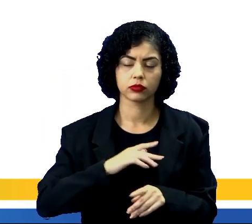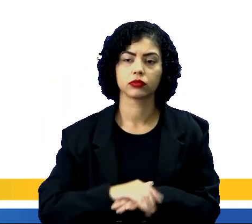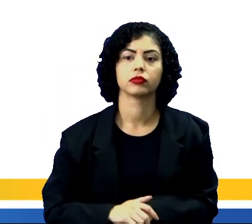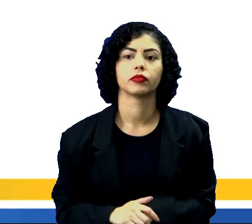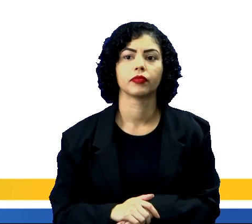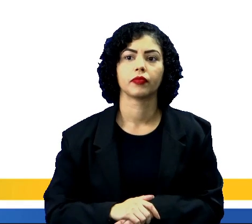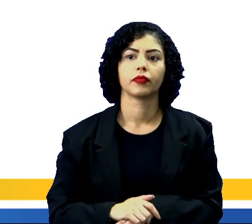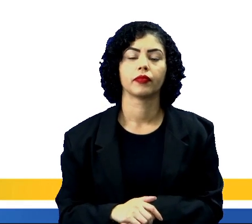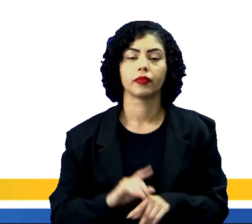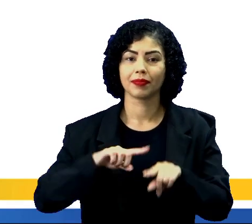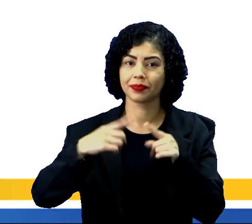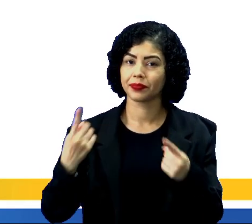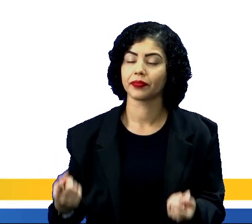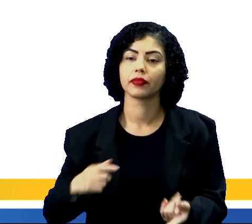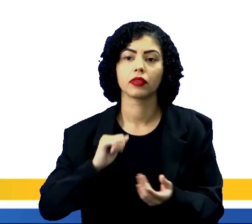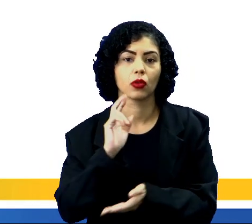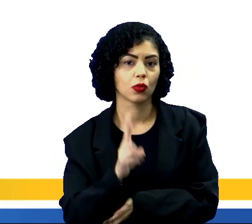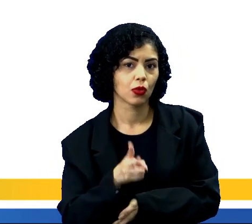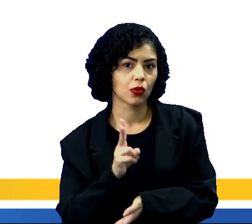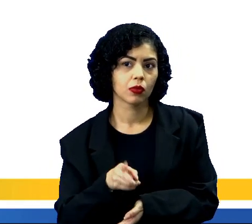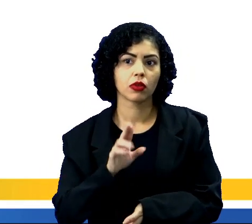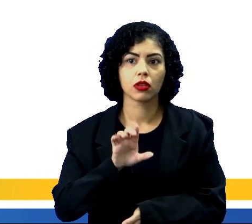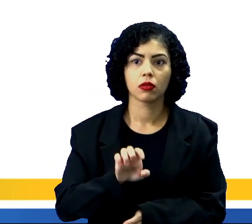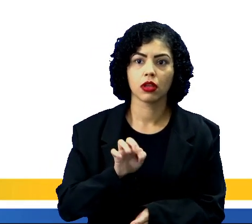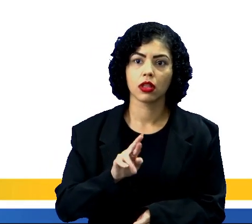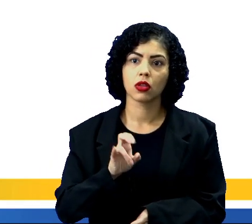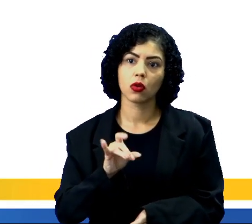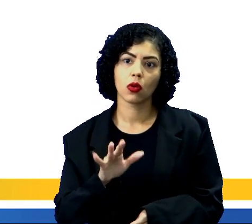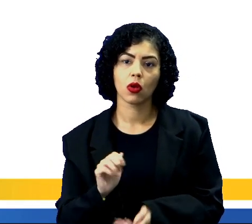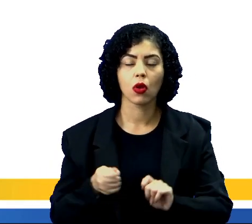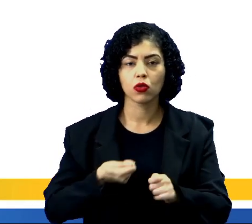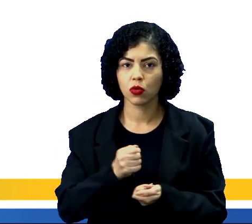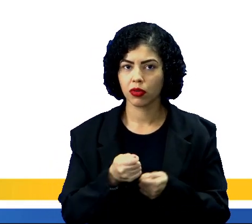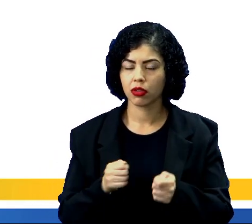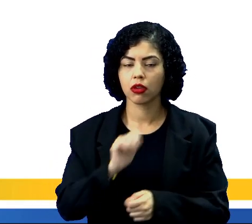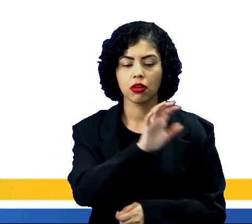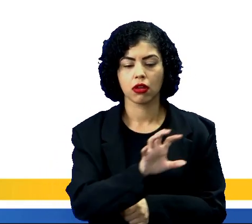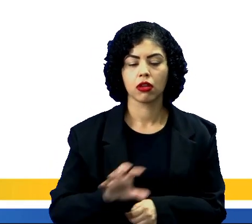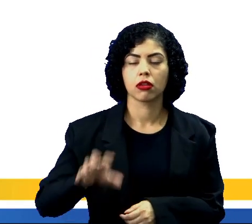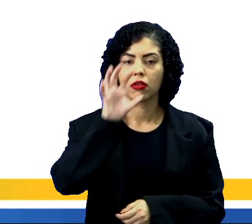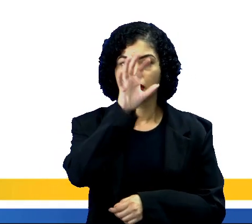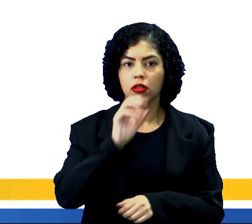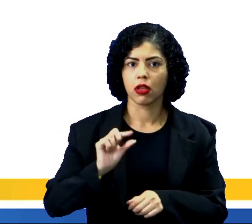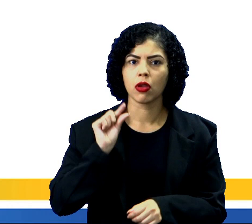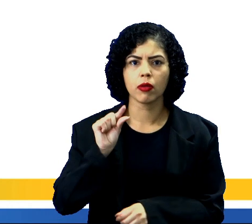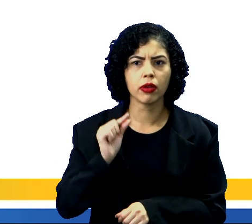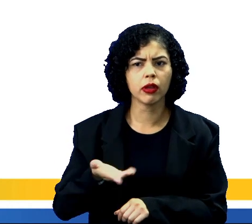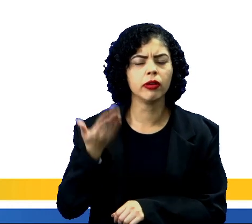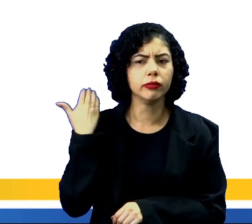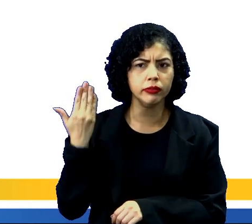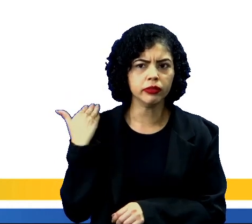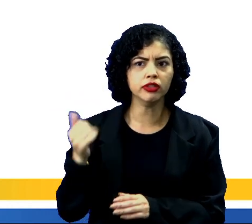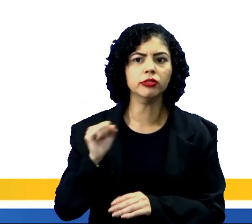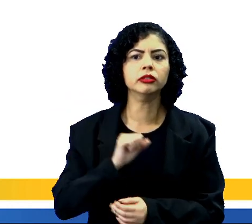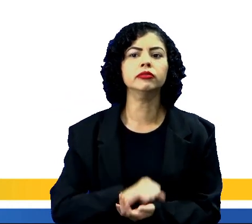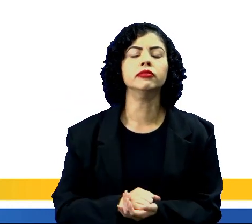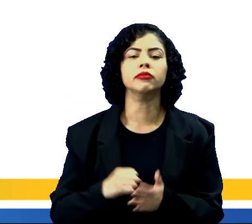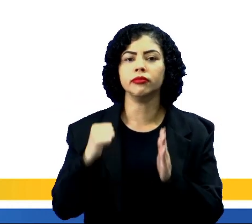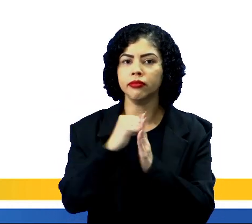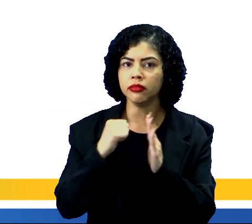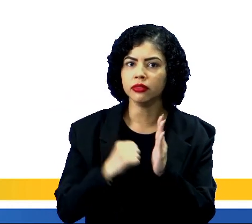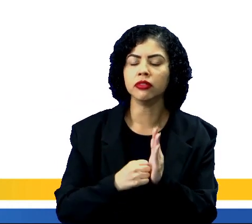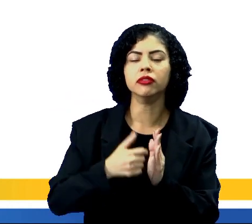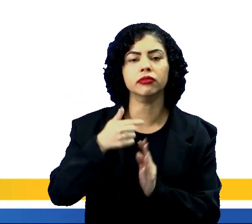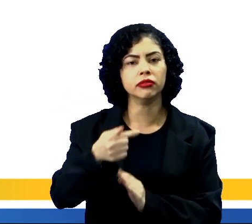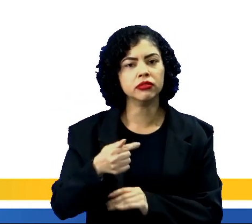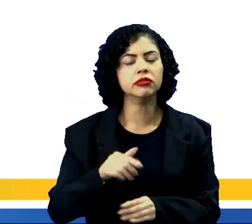etruscos. No entanto, os mesmos etruscos viriam a dominar a região um pouco mais tarde, lá no século 7